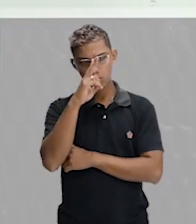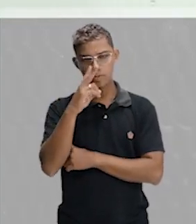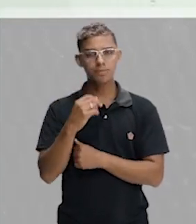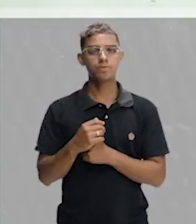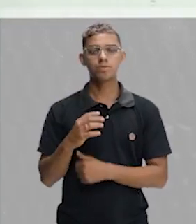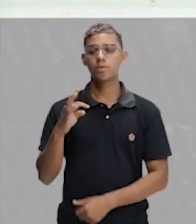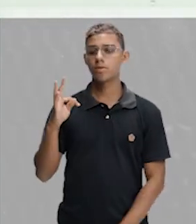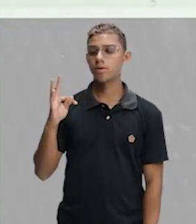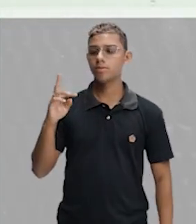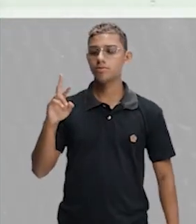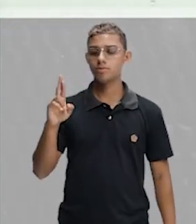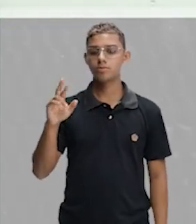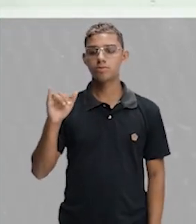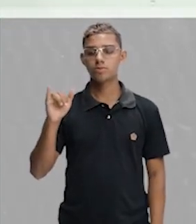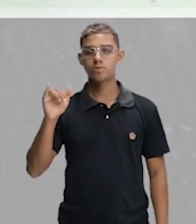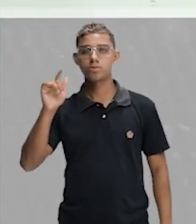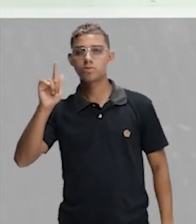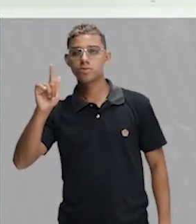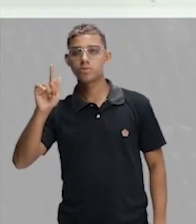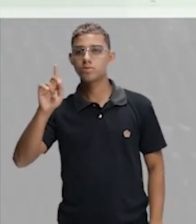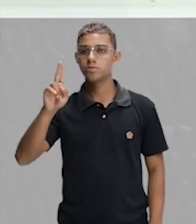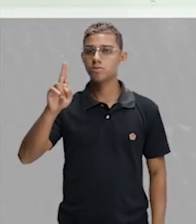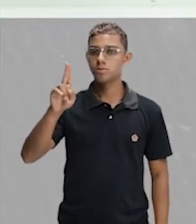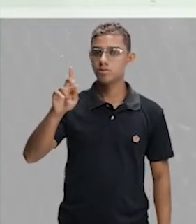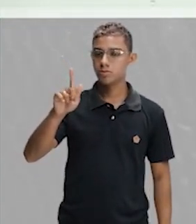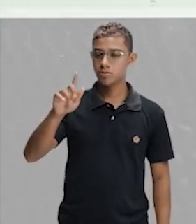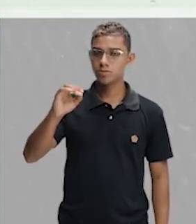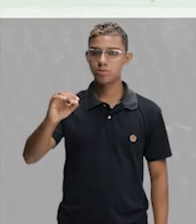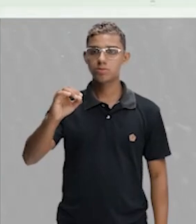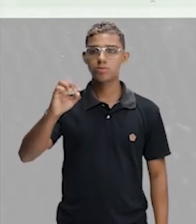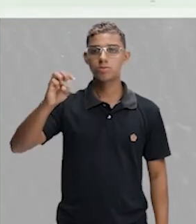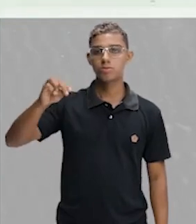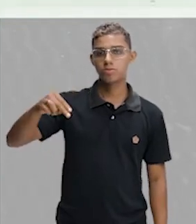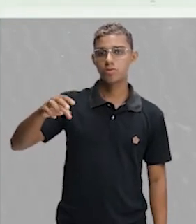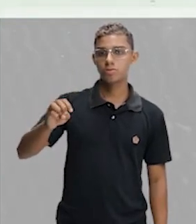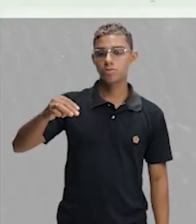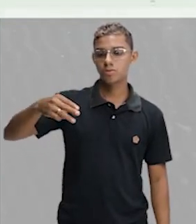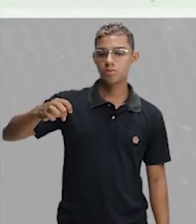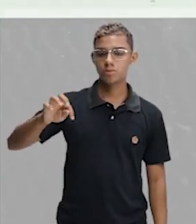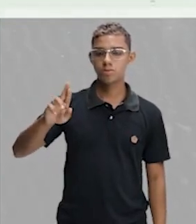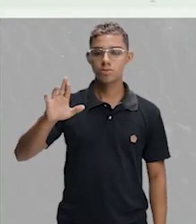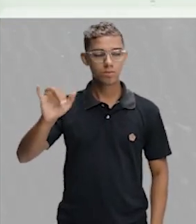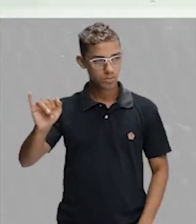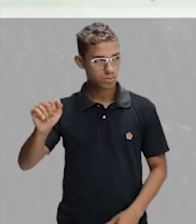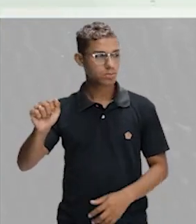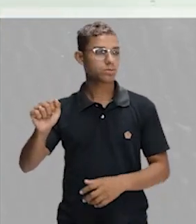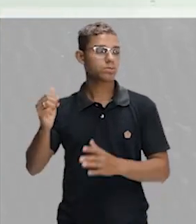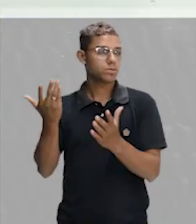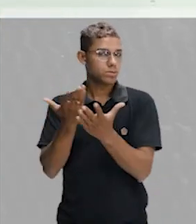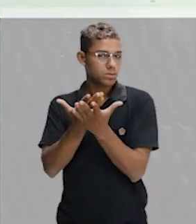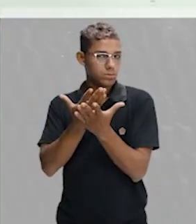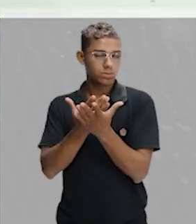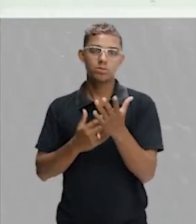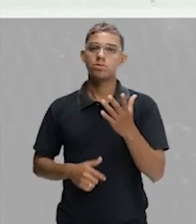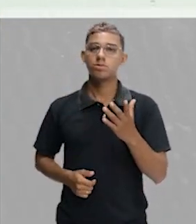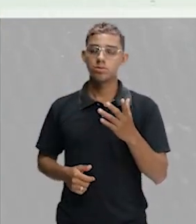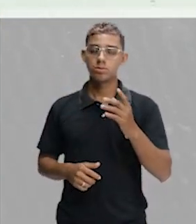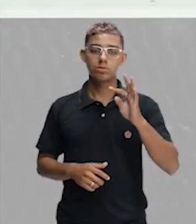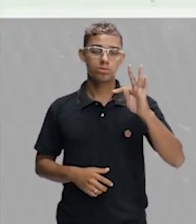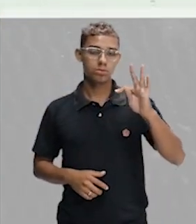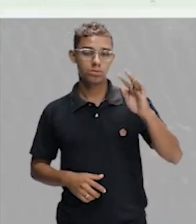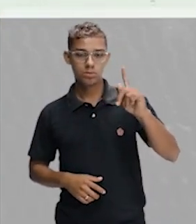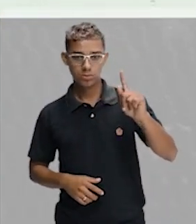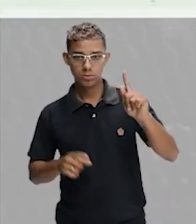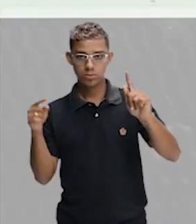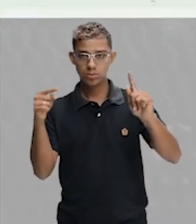lembrando matemática é assim o conteúdo precisando do outro certo Então nesse caso aqui como a tangente de Alfa é maior do que Zero Isso